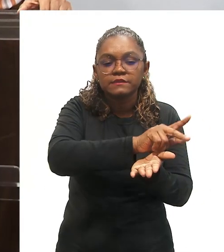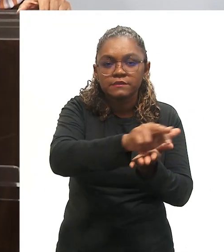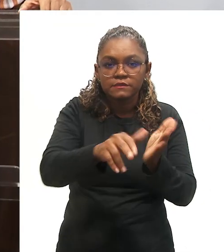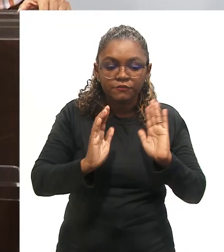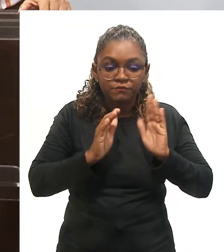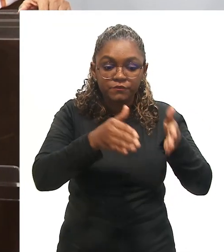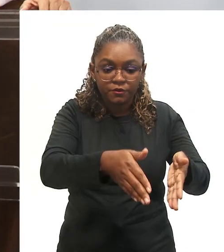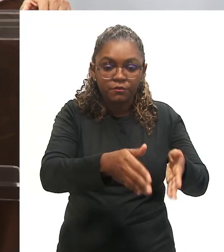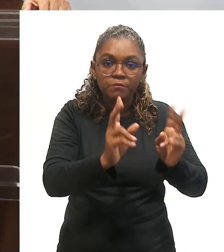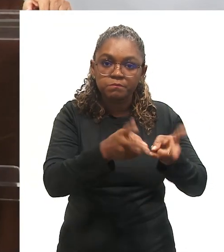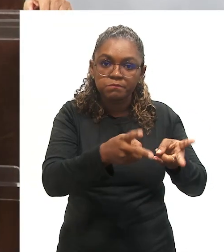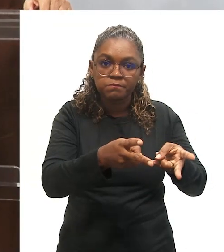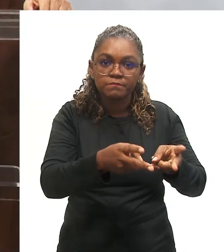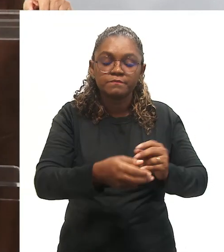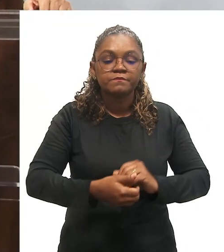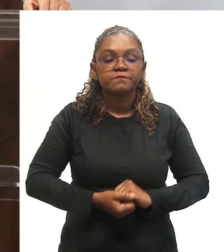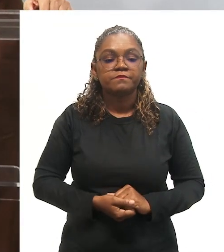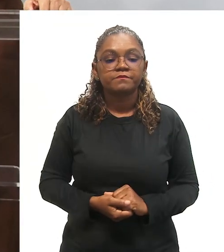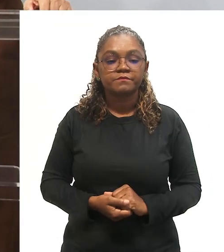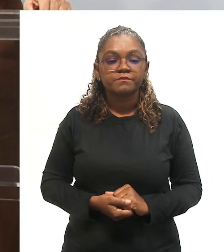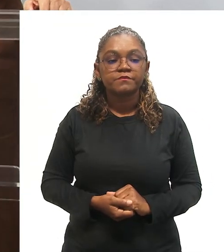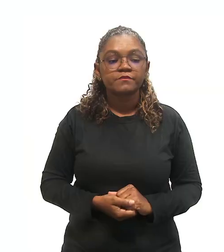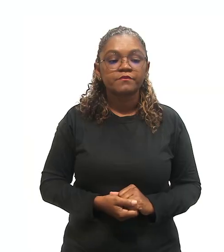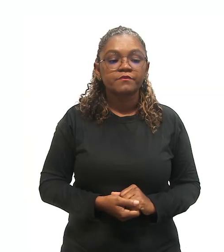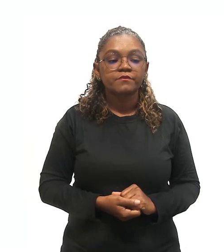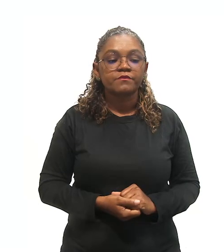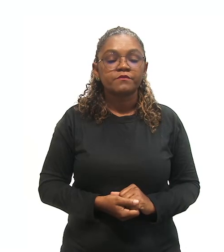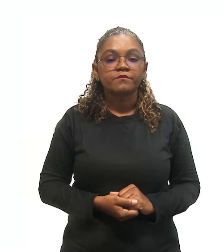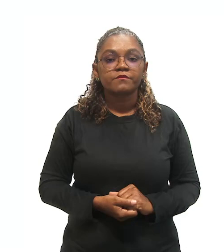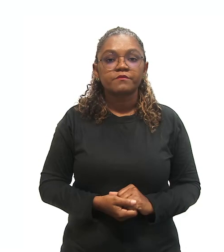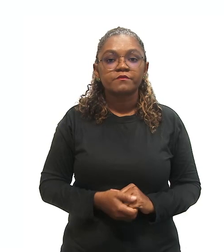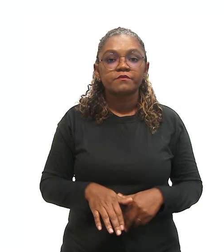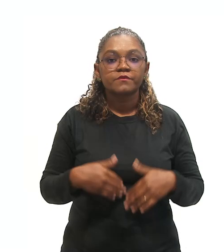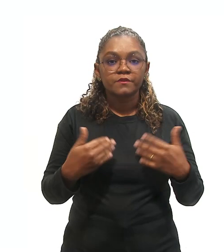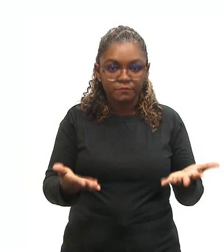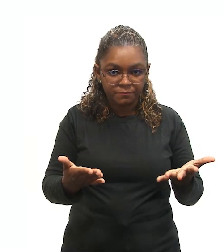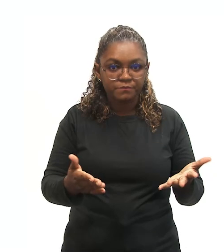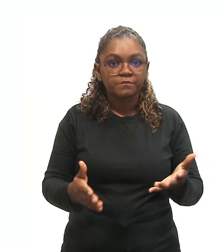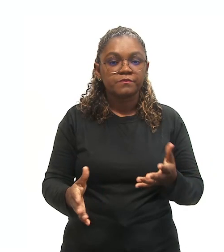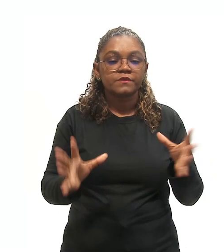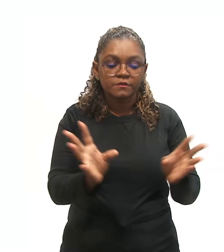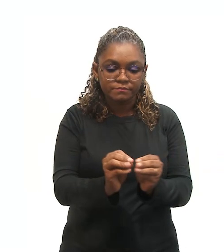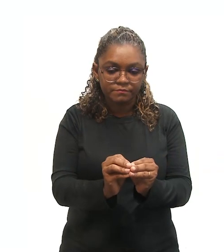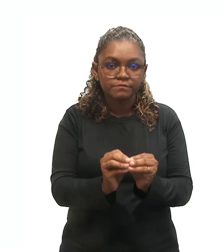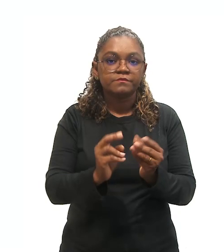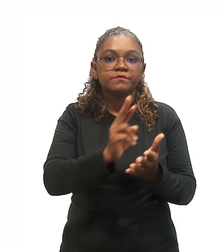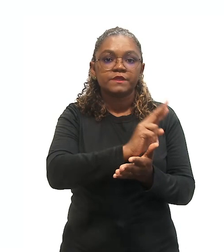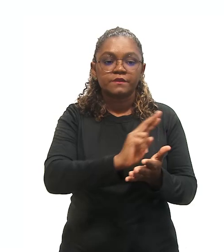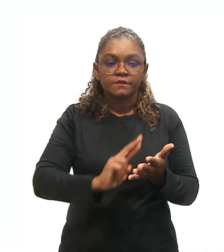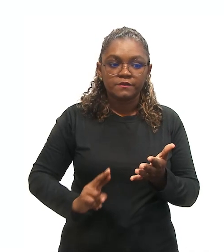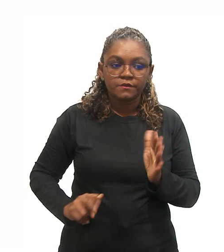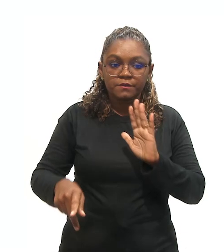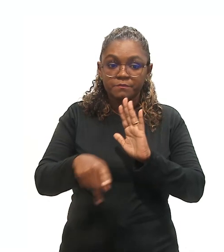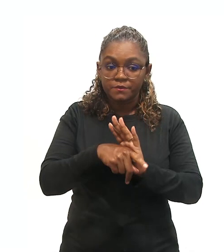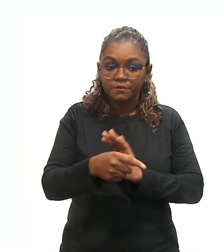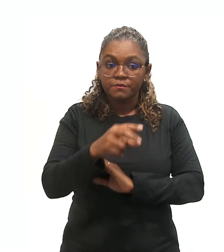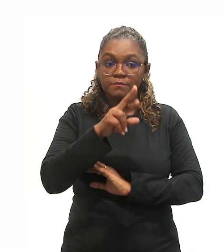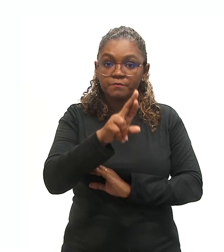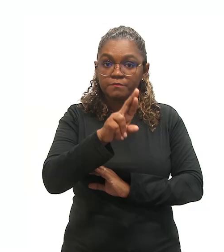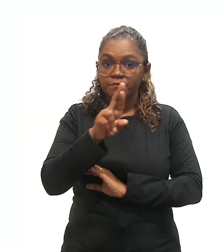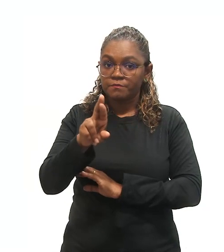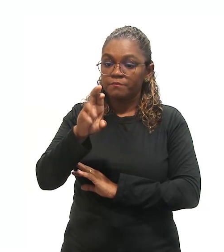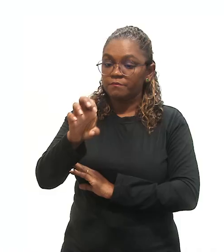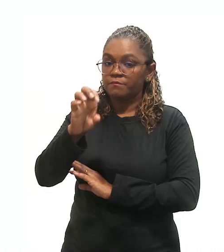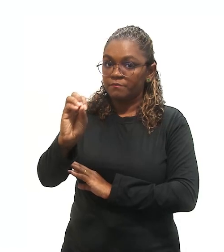nesse sentido, certo? Vamos seguir? Relatório resumido da execução